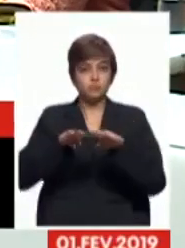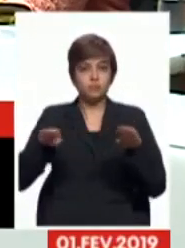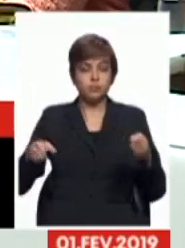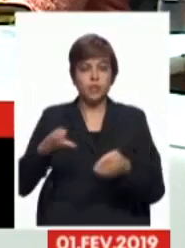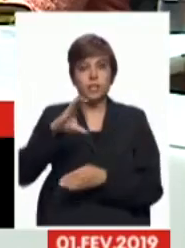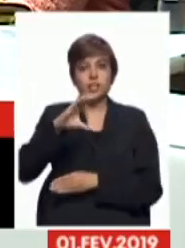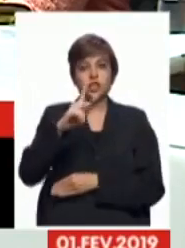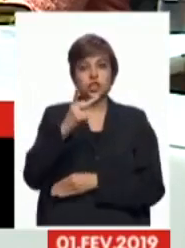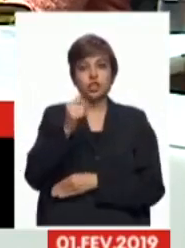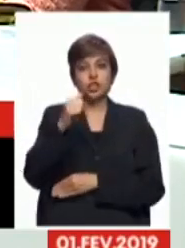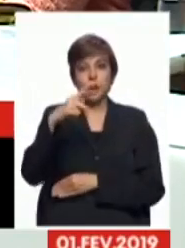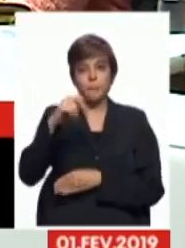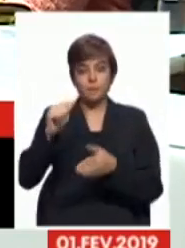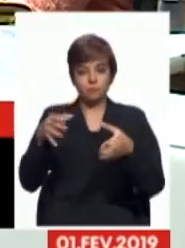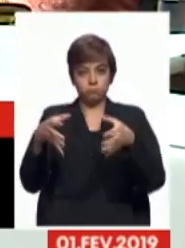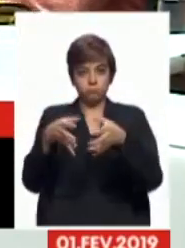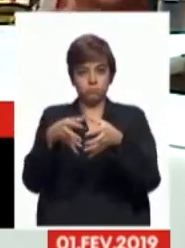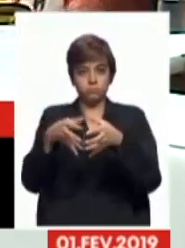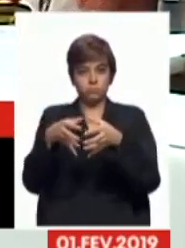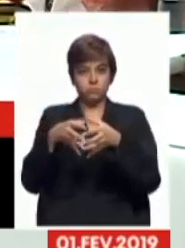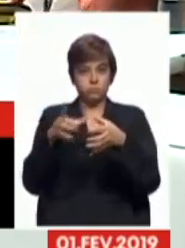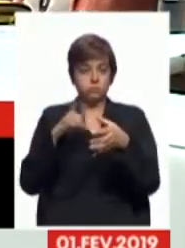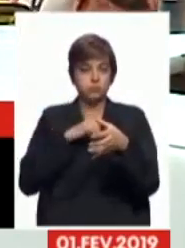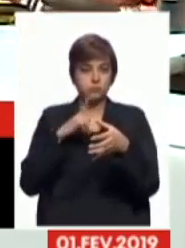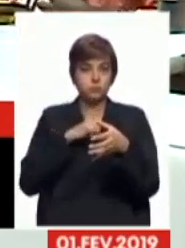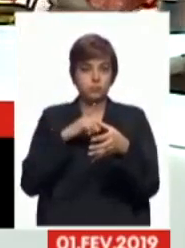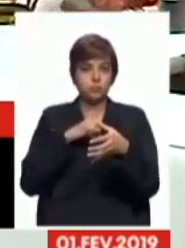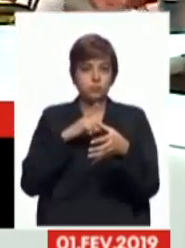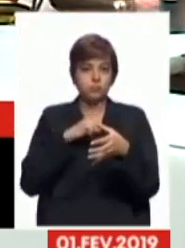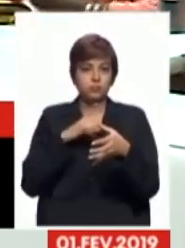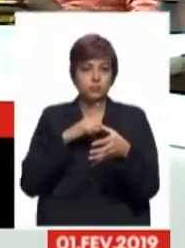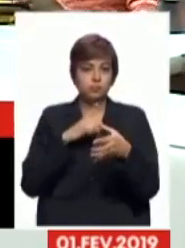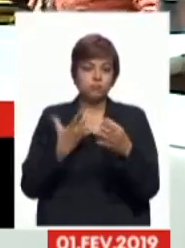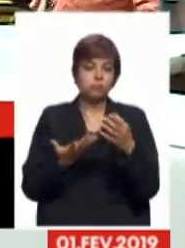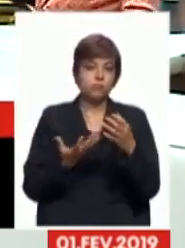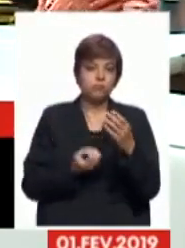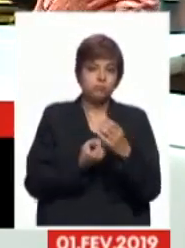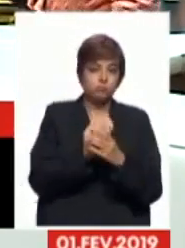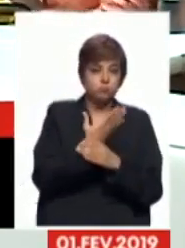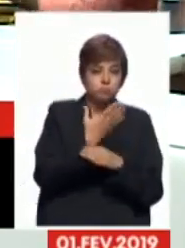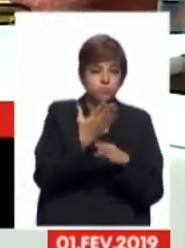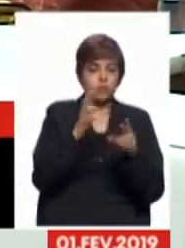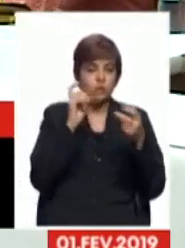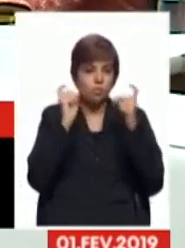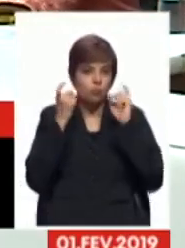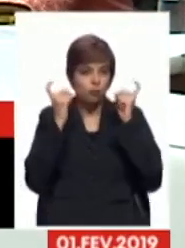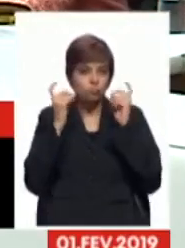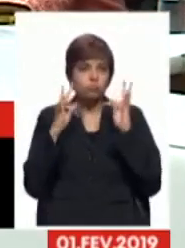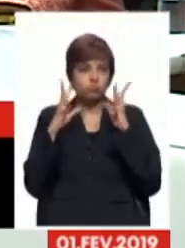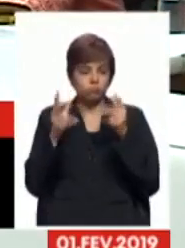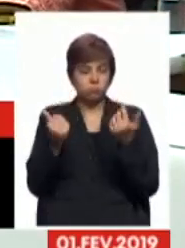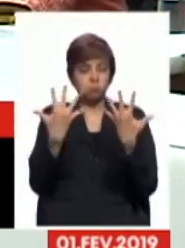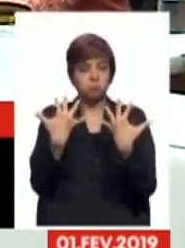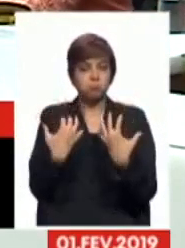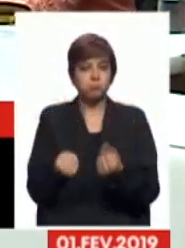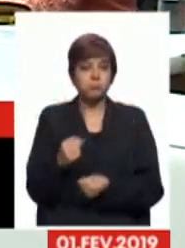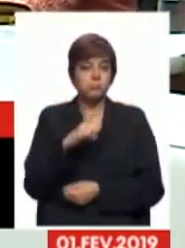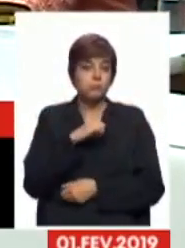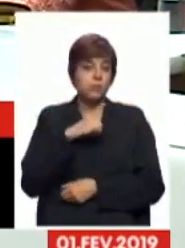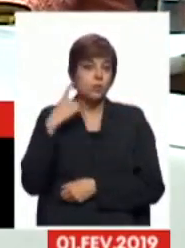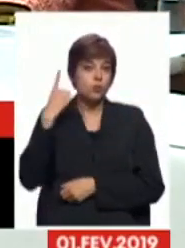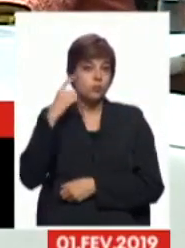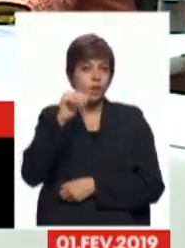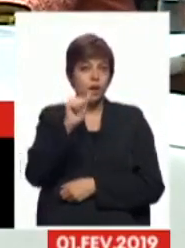uma chapa formada por consenso entre as forças políticas da Casa, que tem o deputado